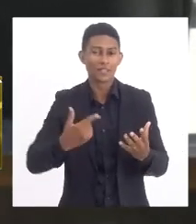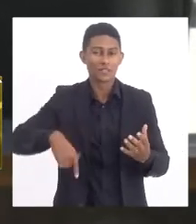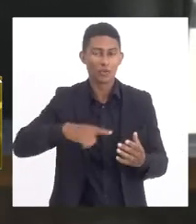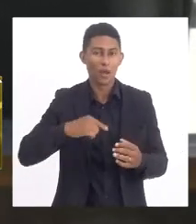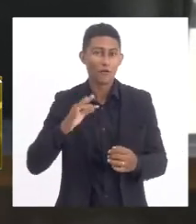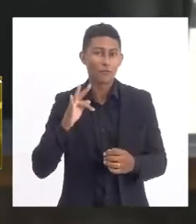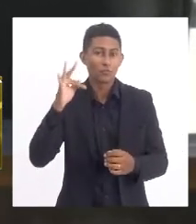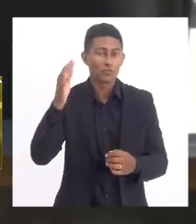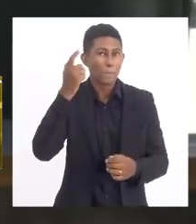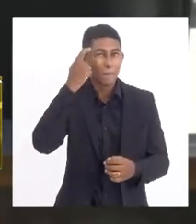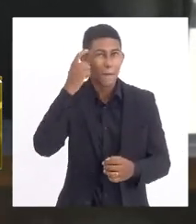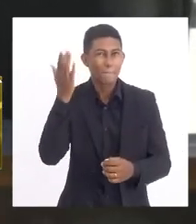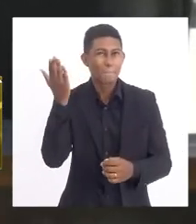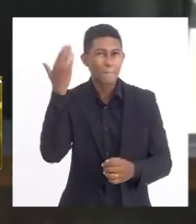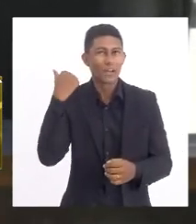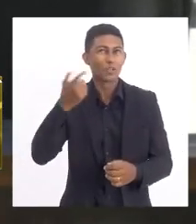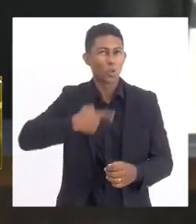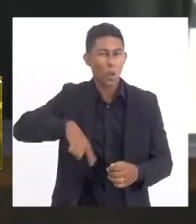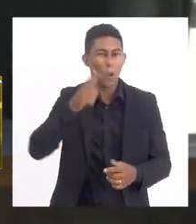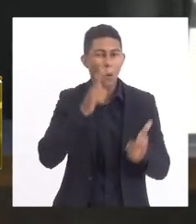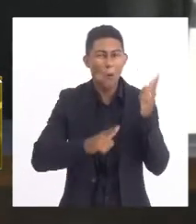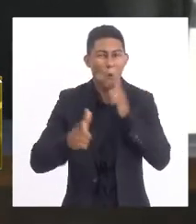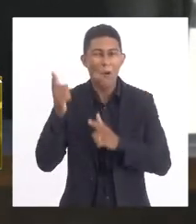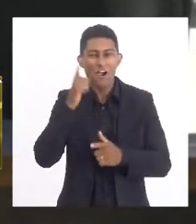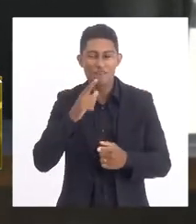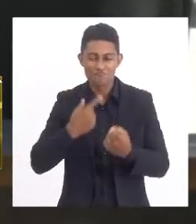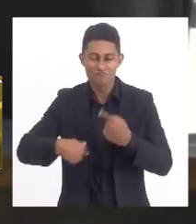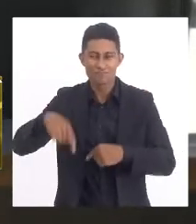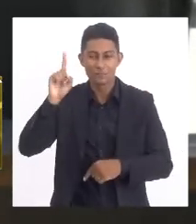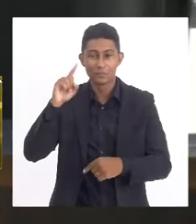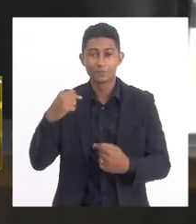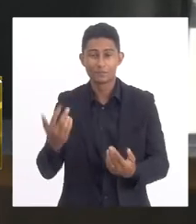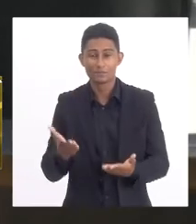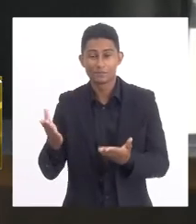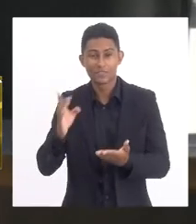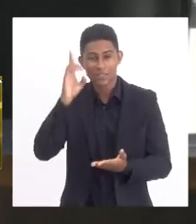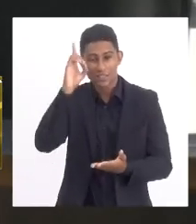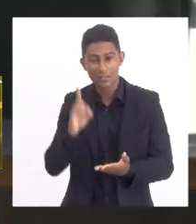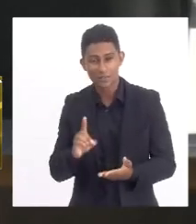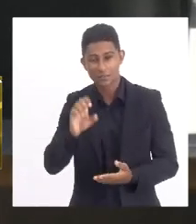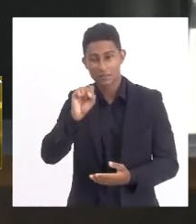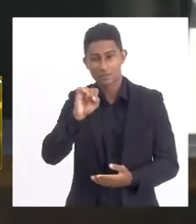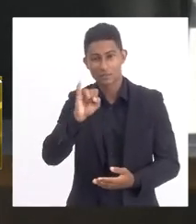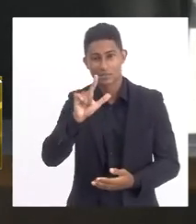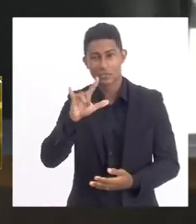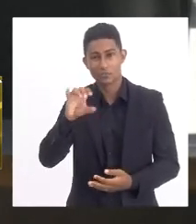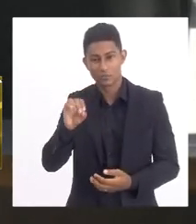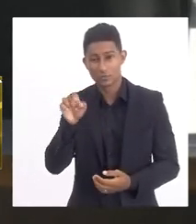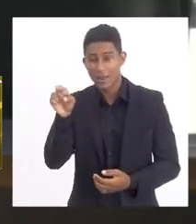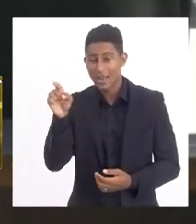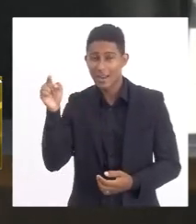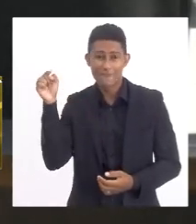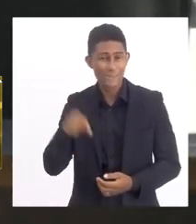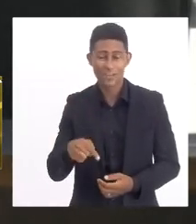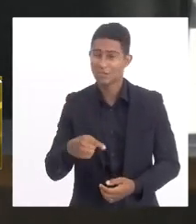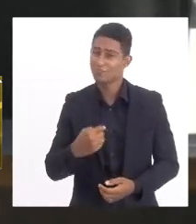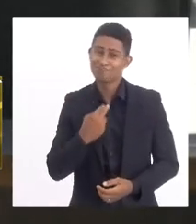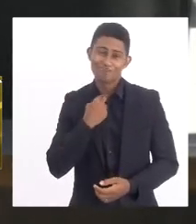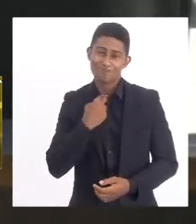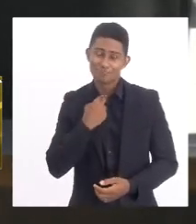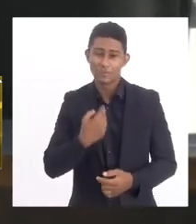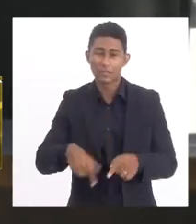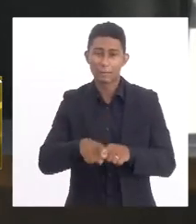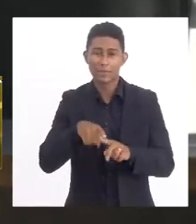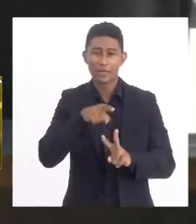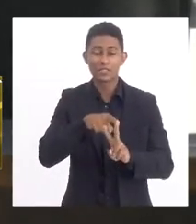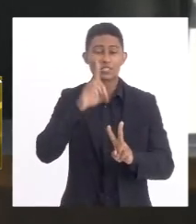destacar o nosso país a forma que merece então aqui ó eu divido com o nosso diretor Silvio Nascimento que não pode estar presente hoje aqui o nosso diretor